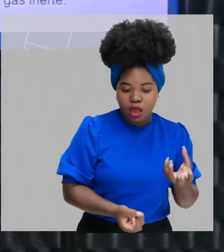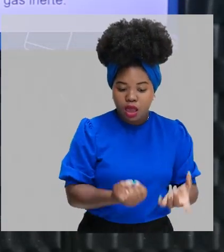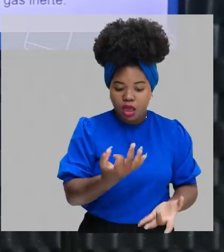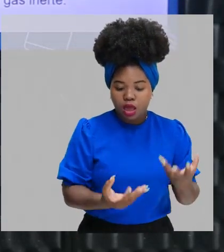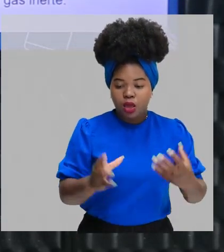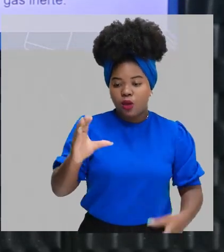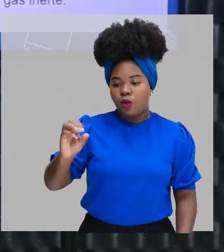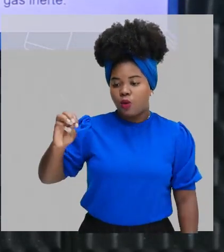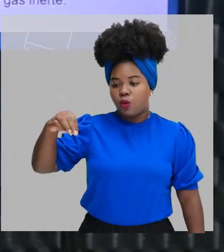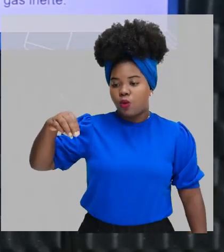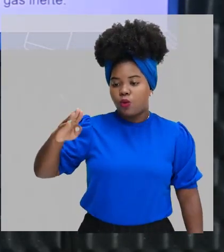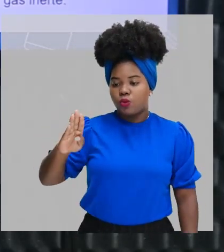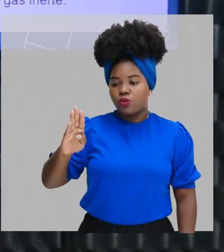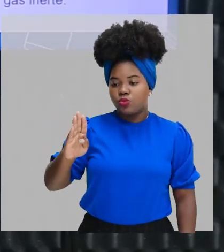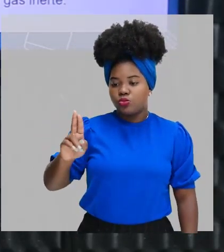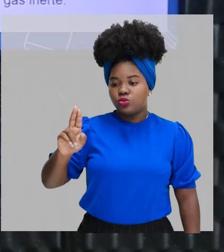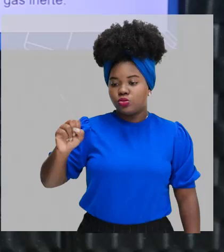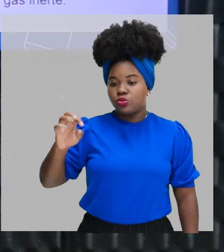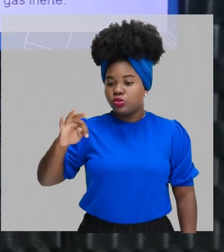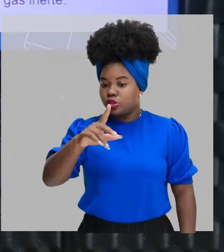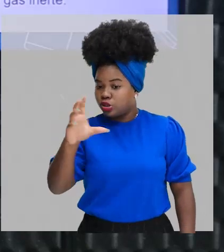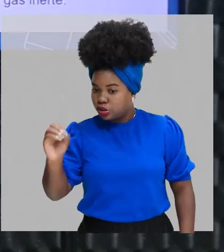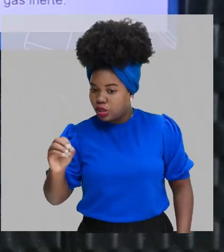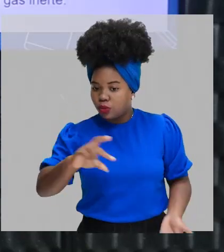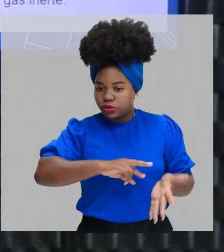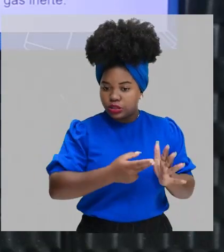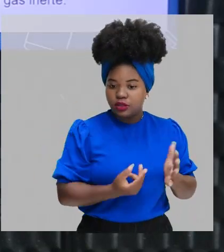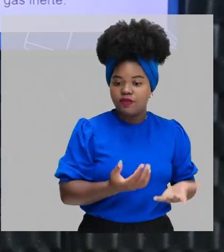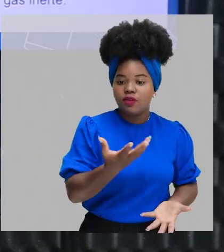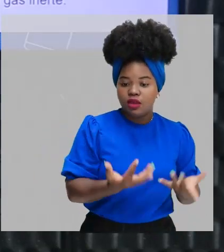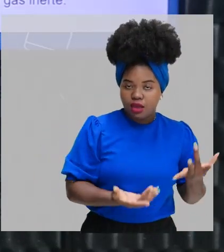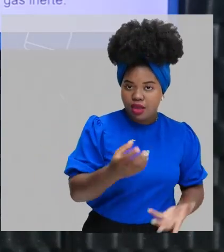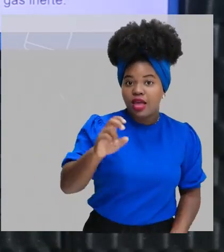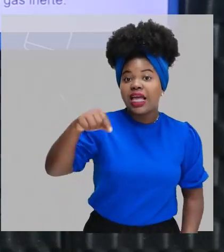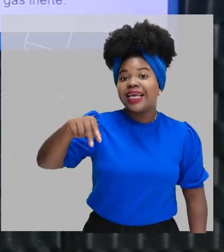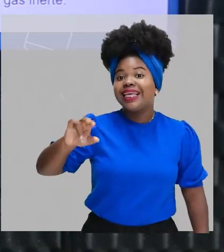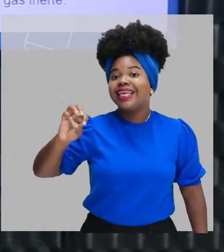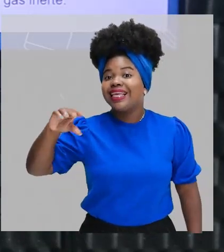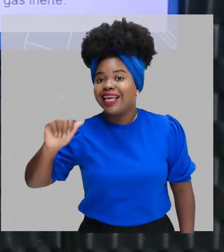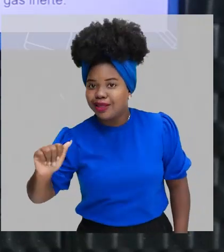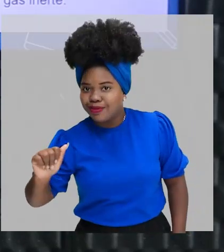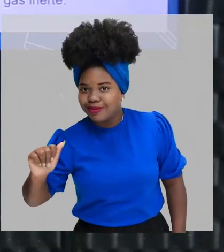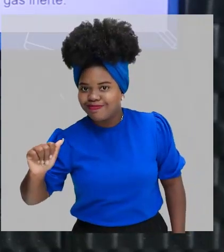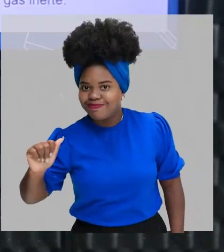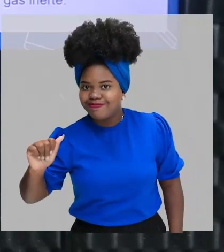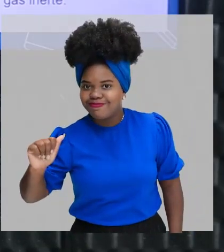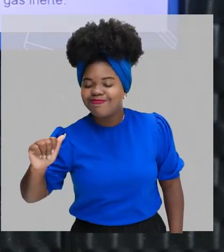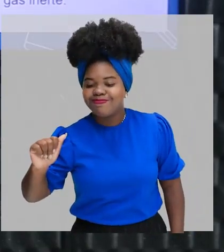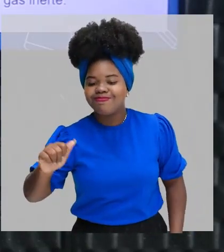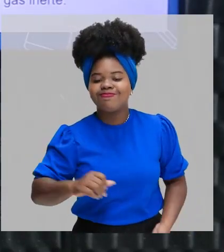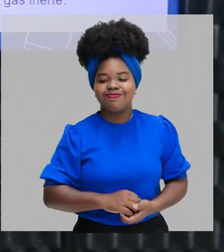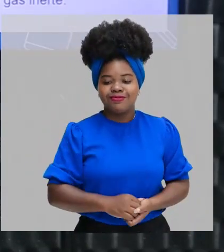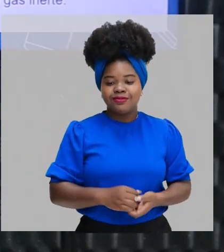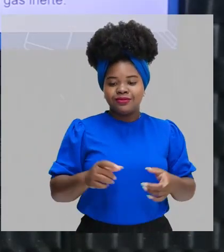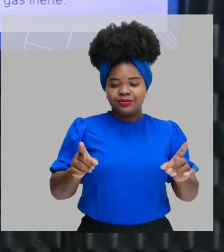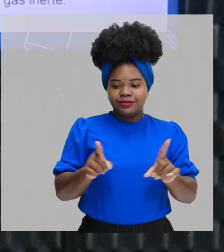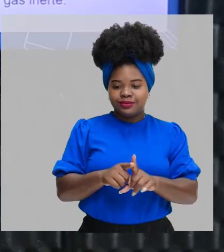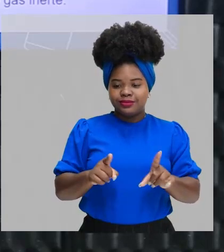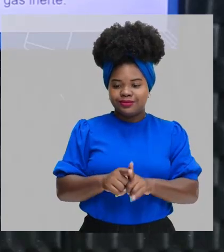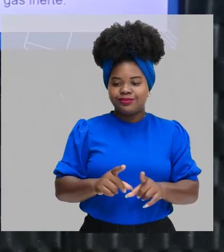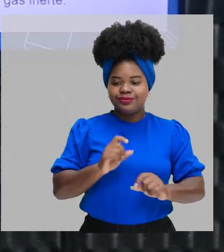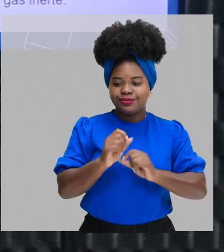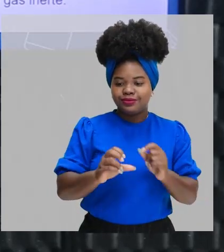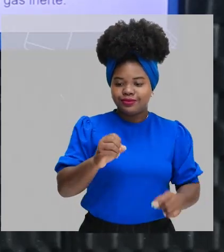sinônimo de queima, né? Ou então, ustulações. O que é isso, né? São as oxidações dos